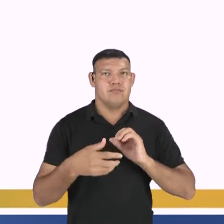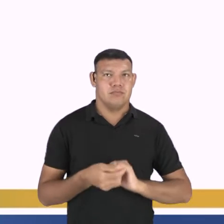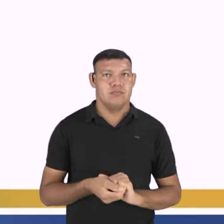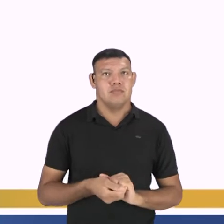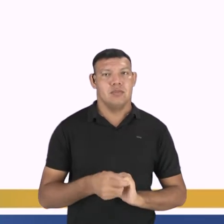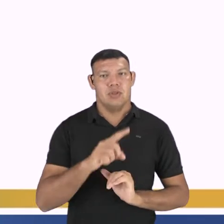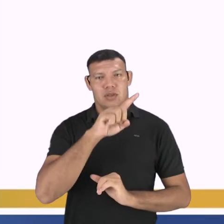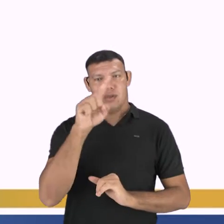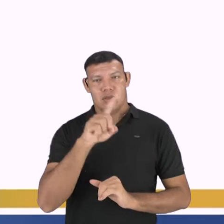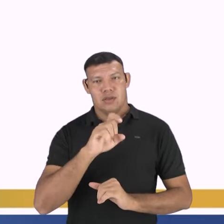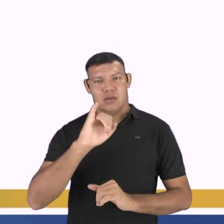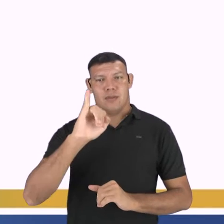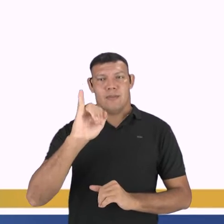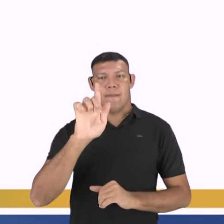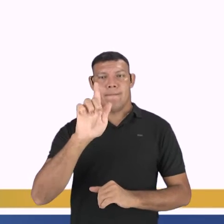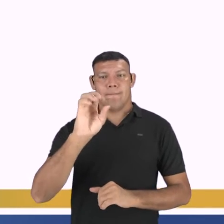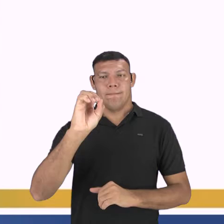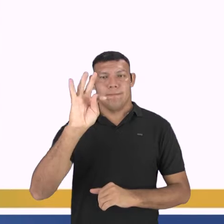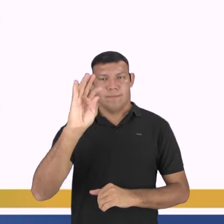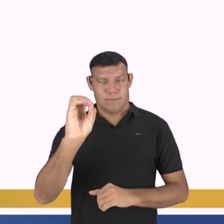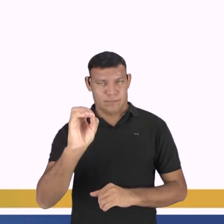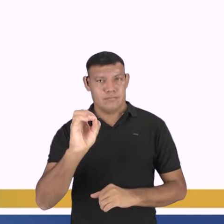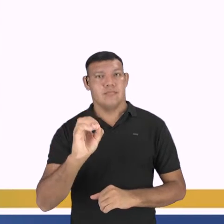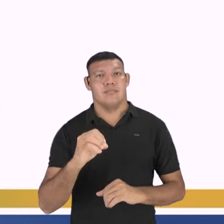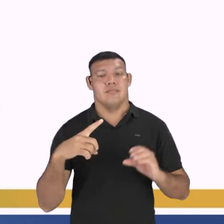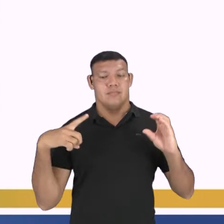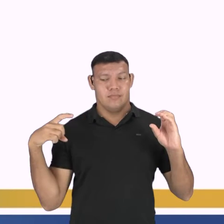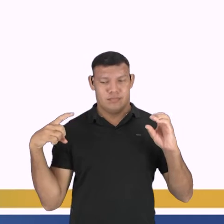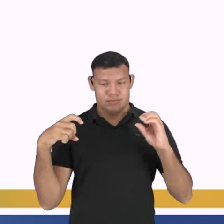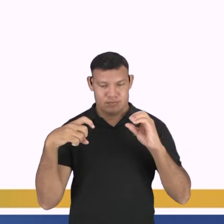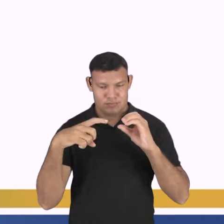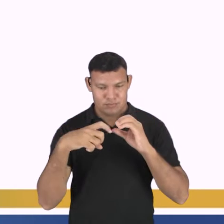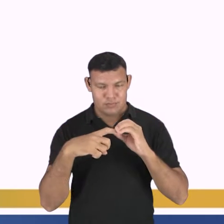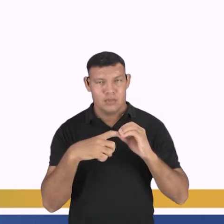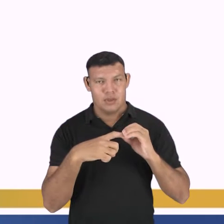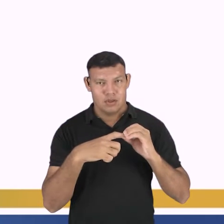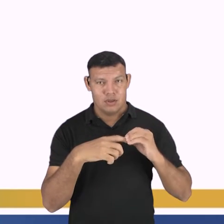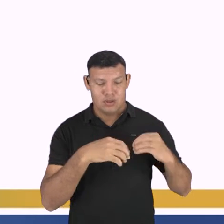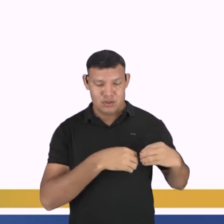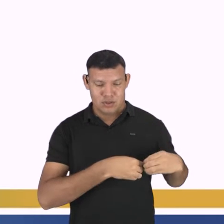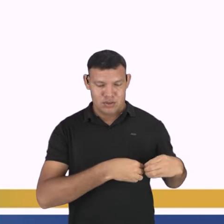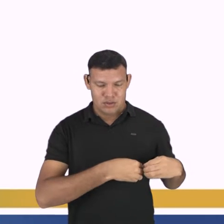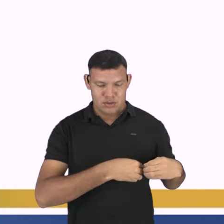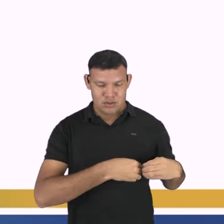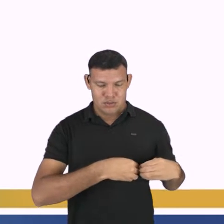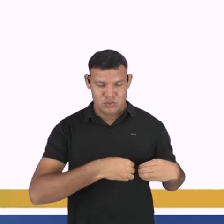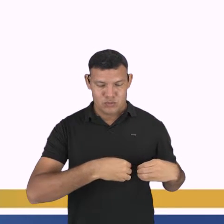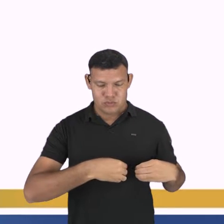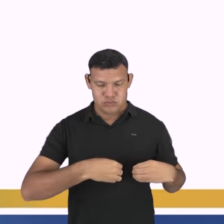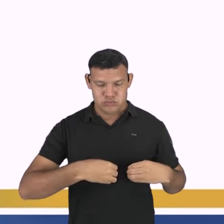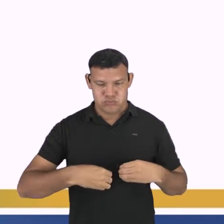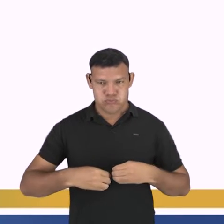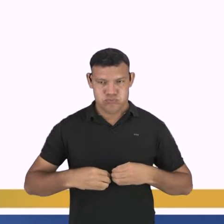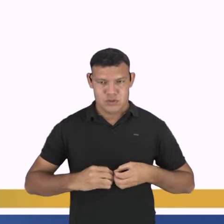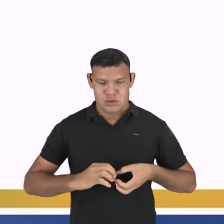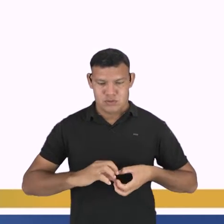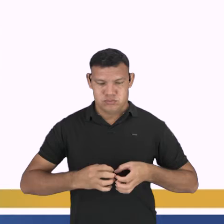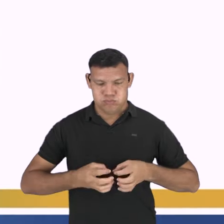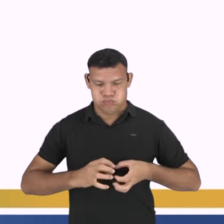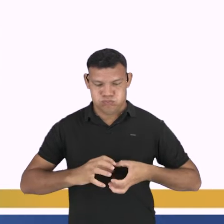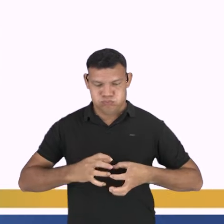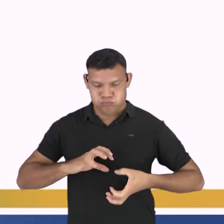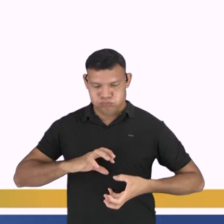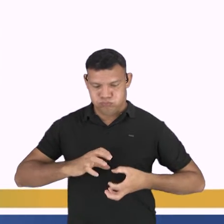o zigoto, né, que é quando esse óvulo se junta com o espermatozoide, inicia uma série de divisão celular, ou seja, ele